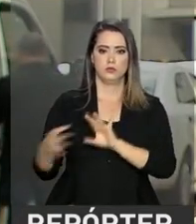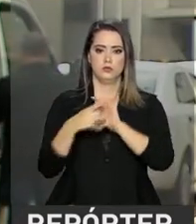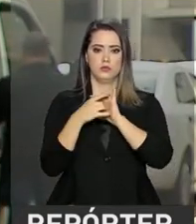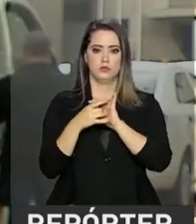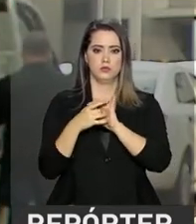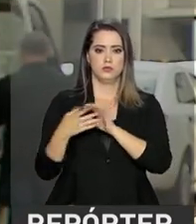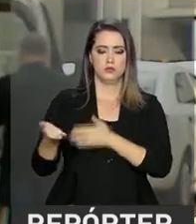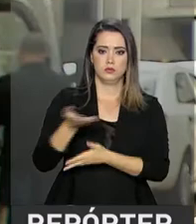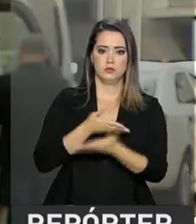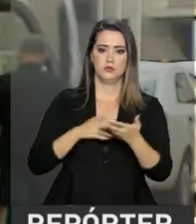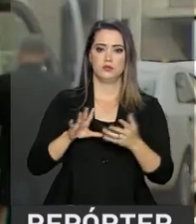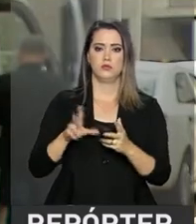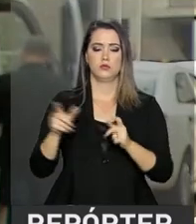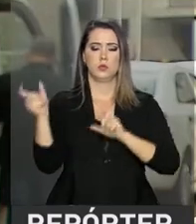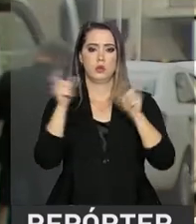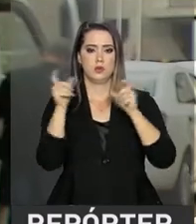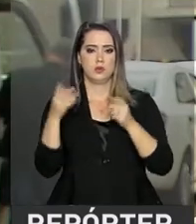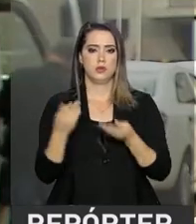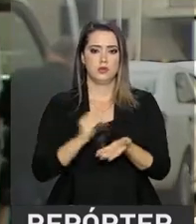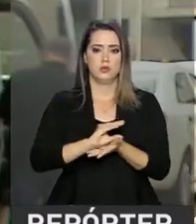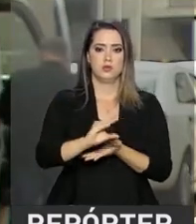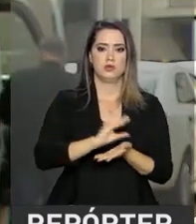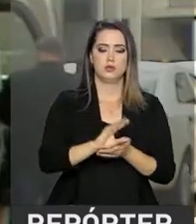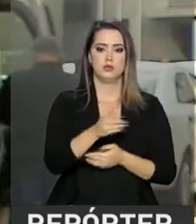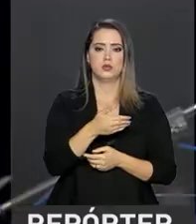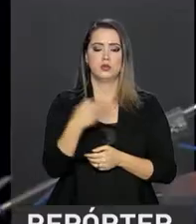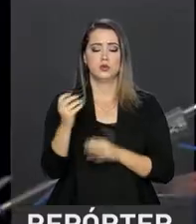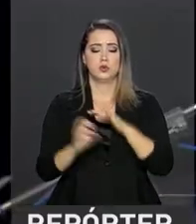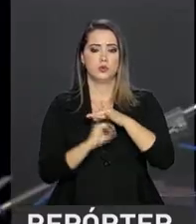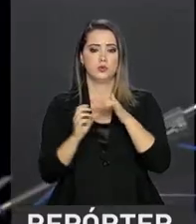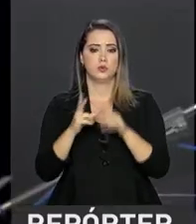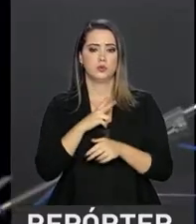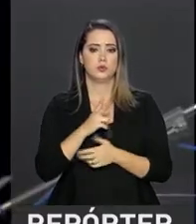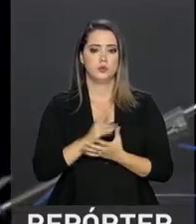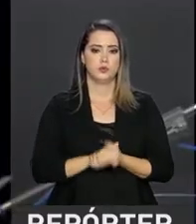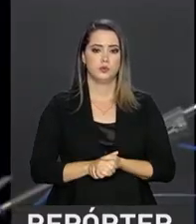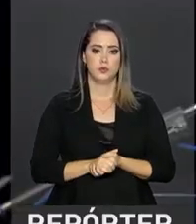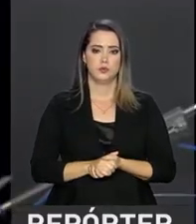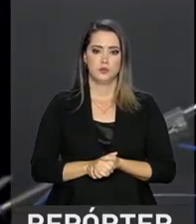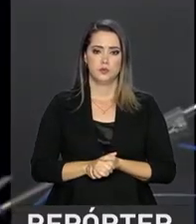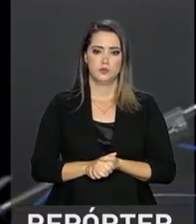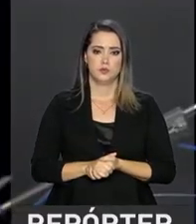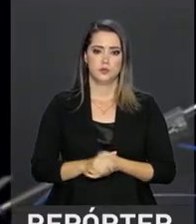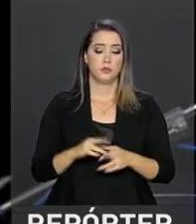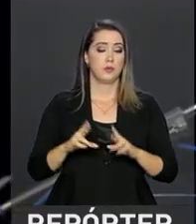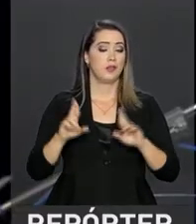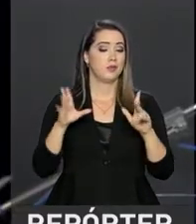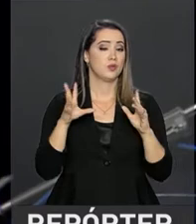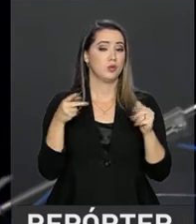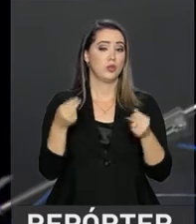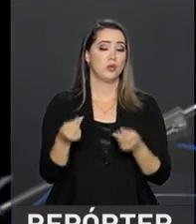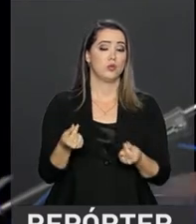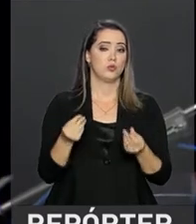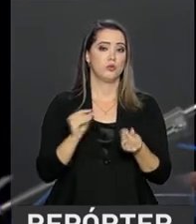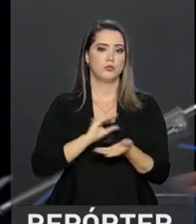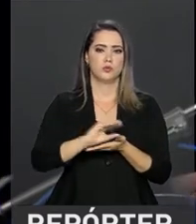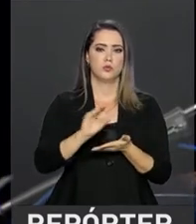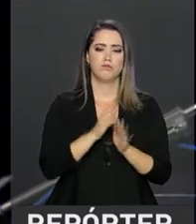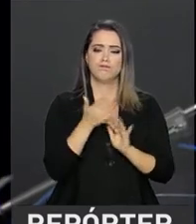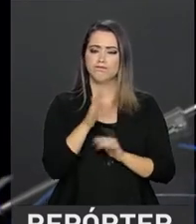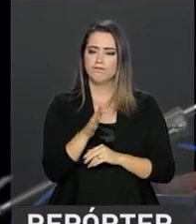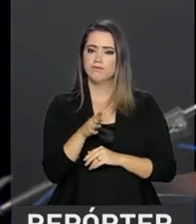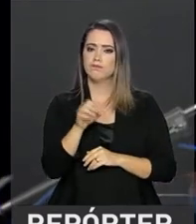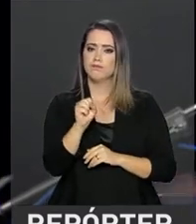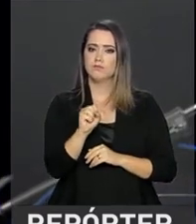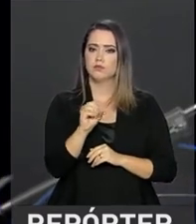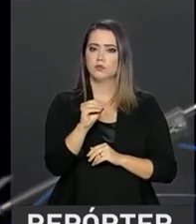investimentos para atrair recursos privados este motivo o total do investimento até o mundo gira em torno